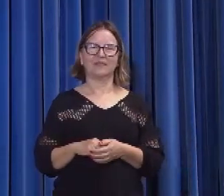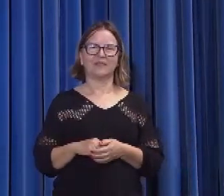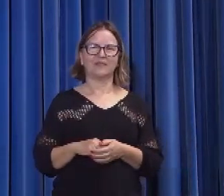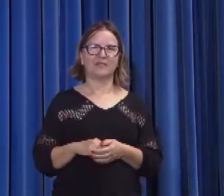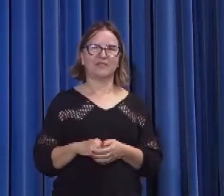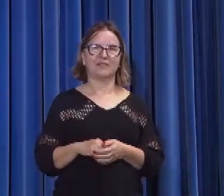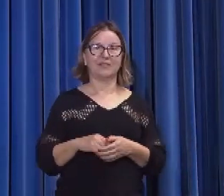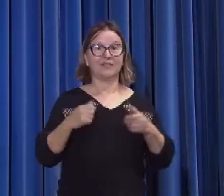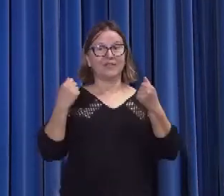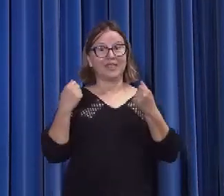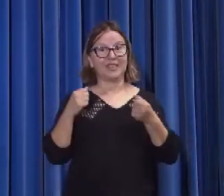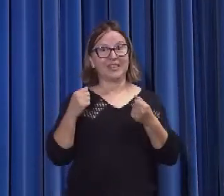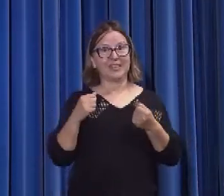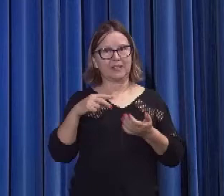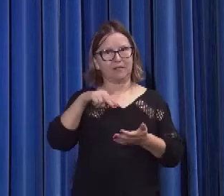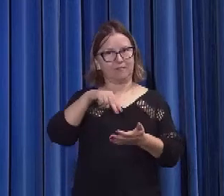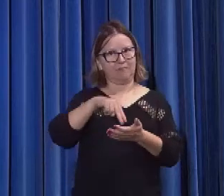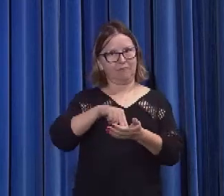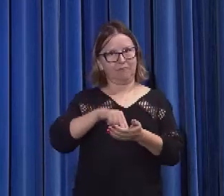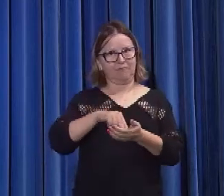E é necessário que ela cresça.